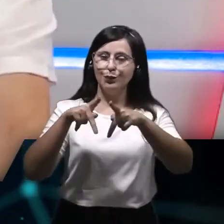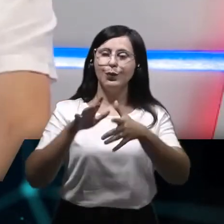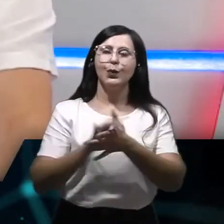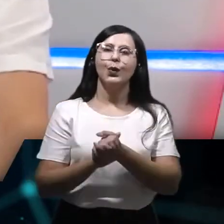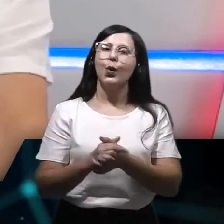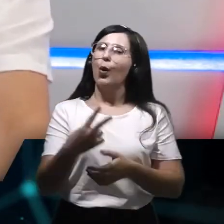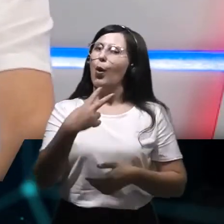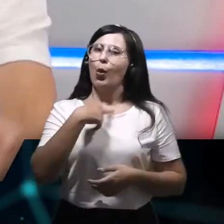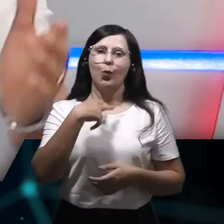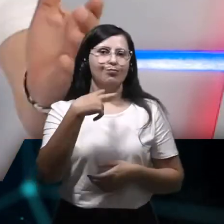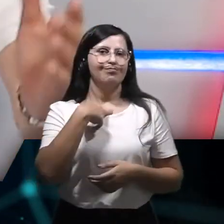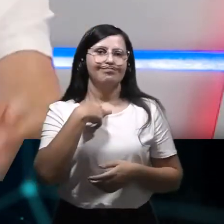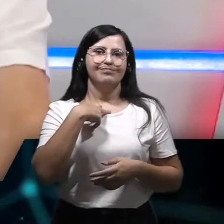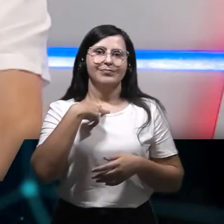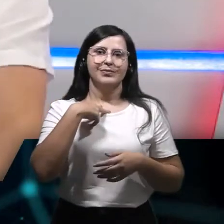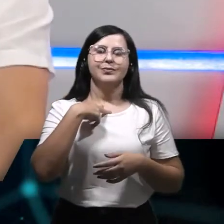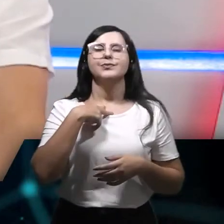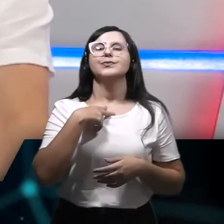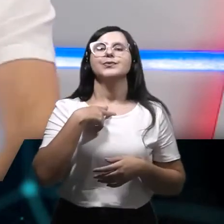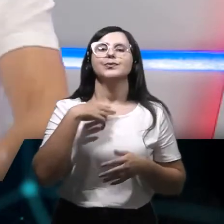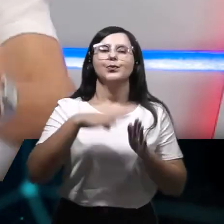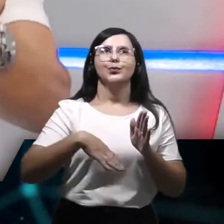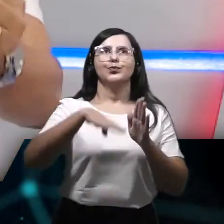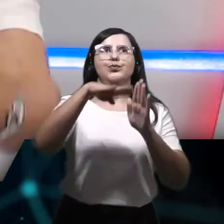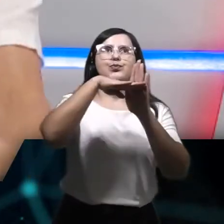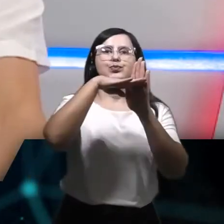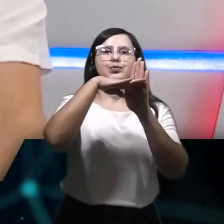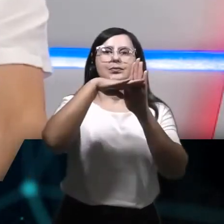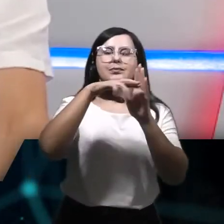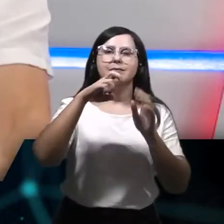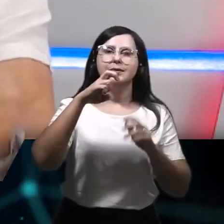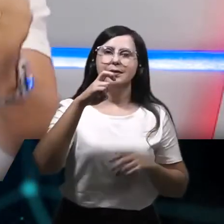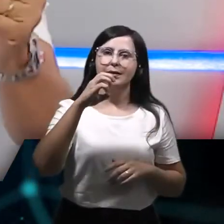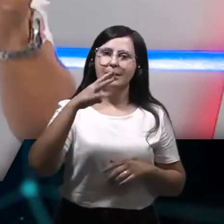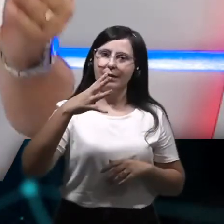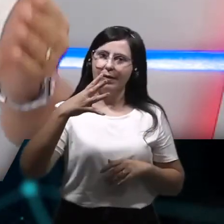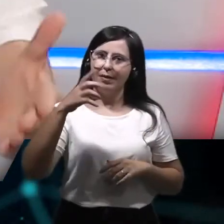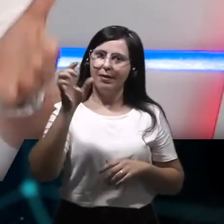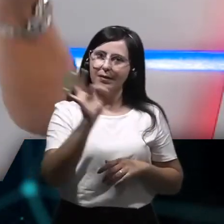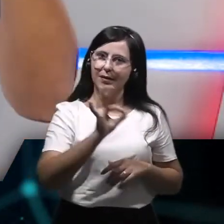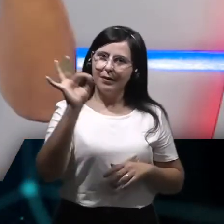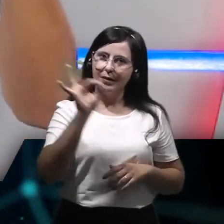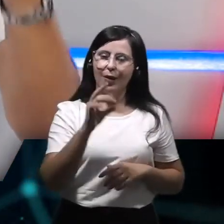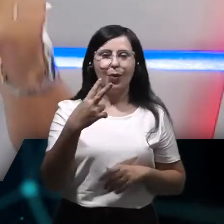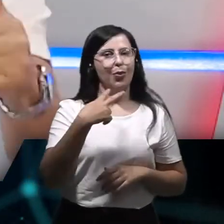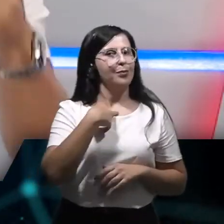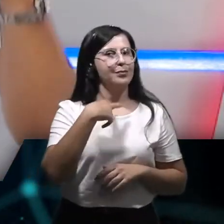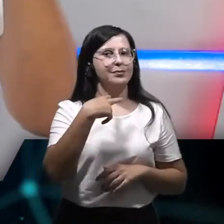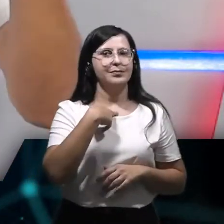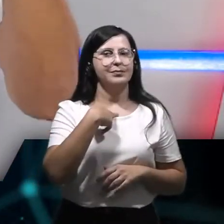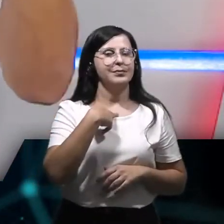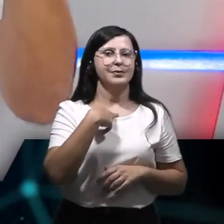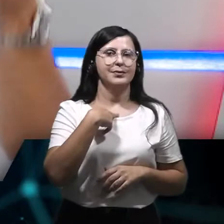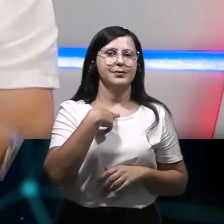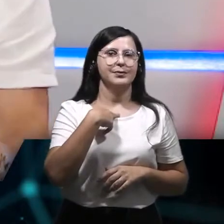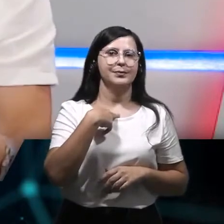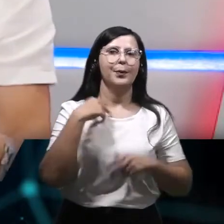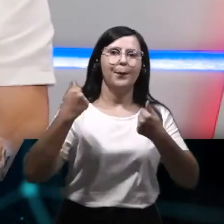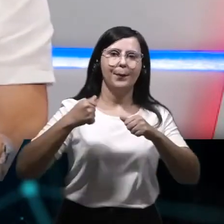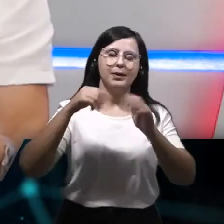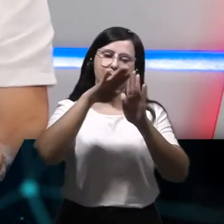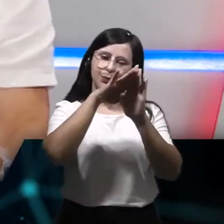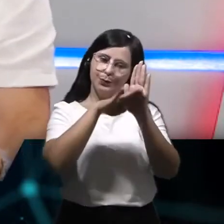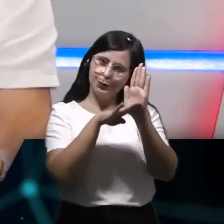não passando do limite prudencial de 54, e quando passar mais do que um quadrimestre,